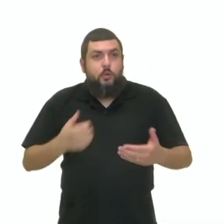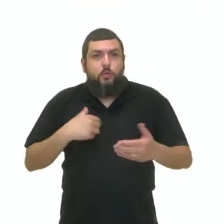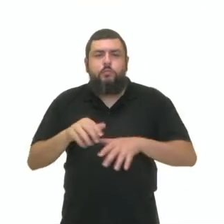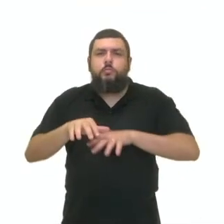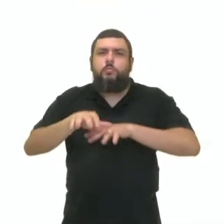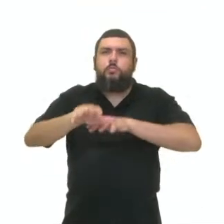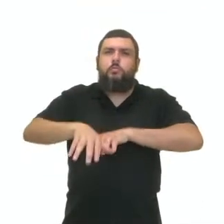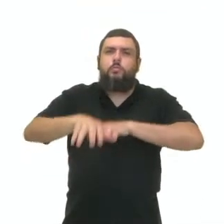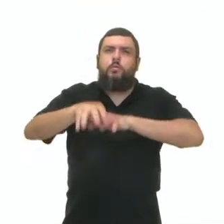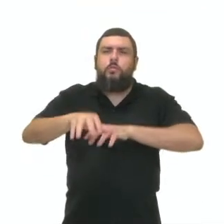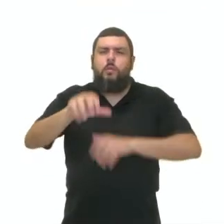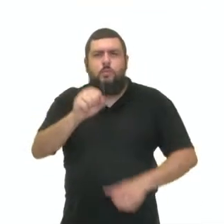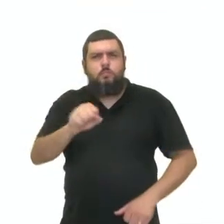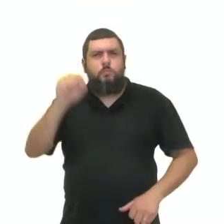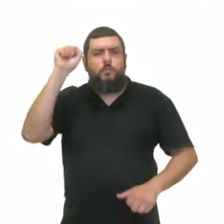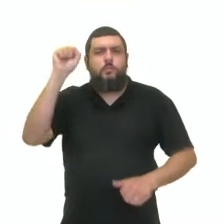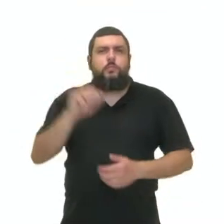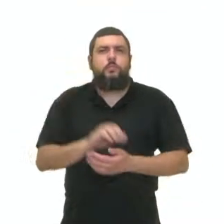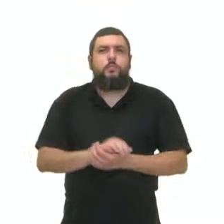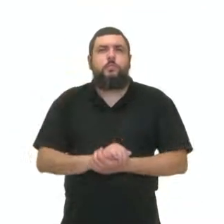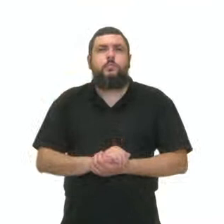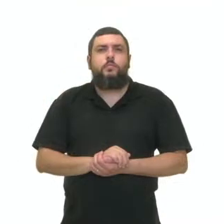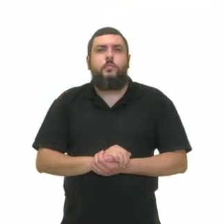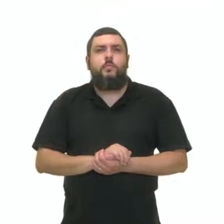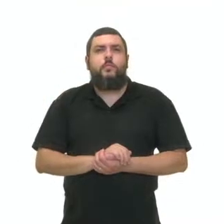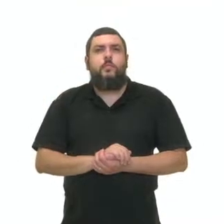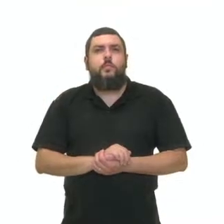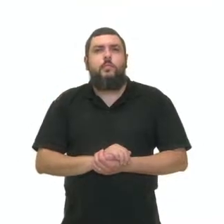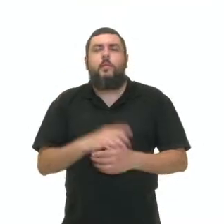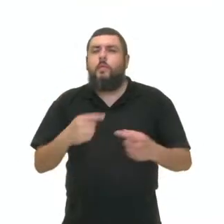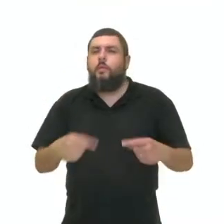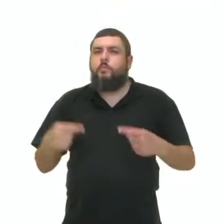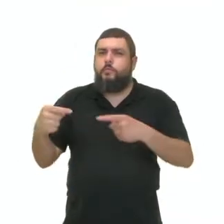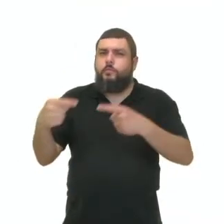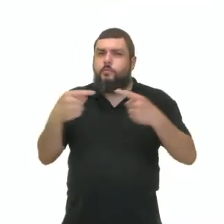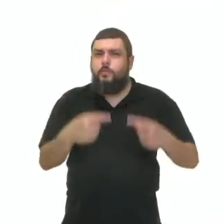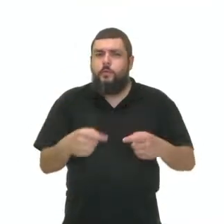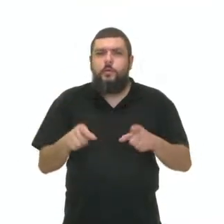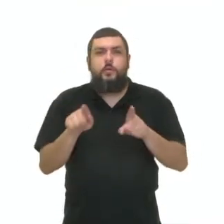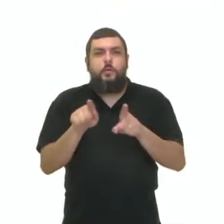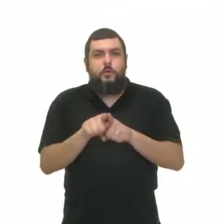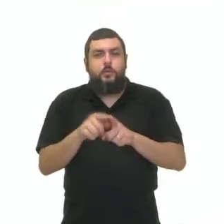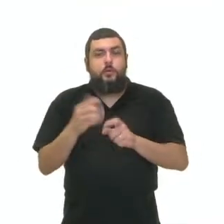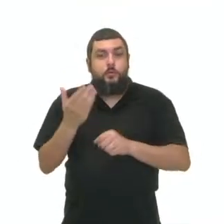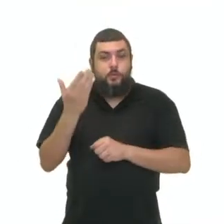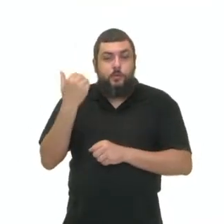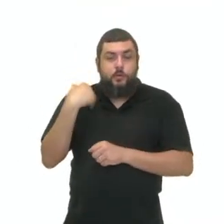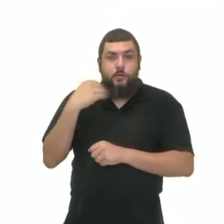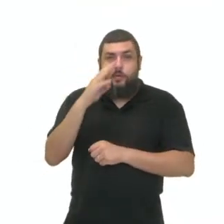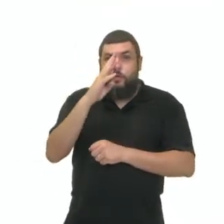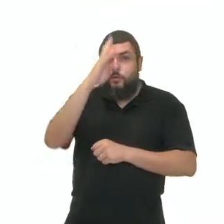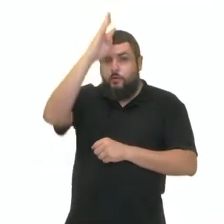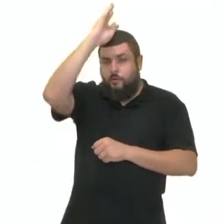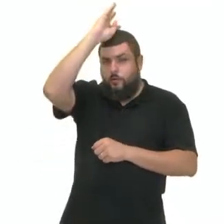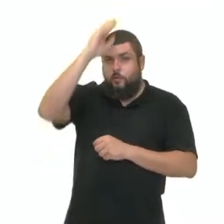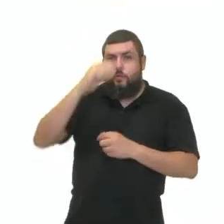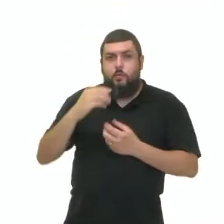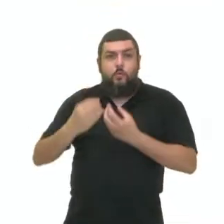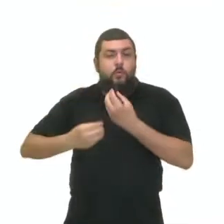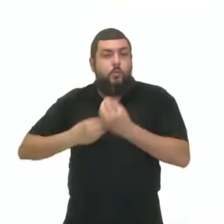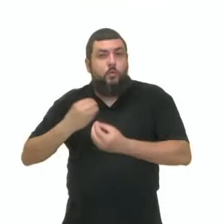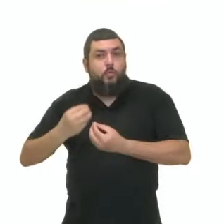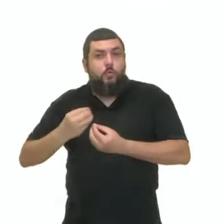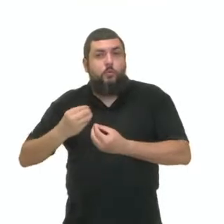continuam ocorrendo. E é aí que nós vamos discutir aqui também, que a maioria dos povos conquistados na Roma Antiga, eles eram escravizados. Chegava